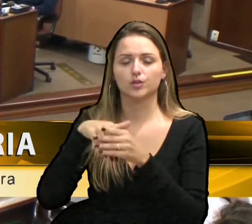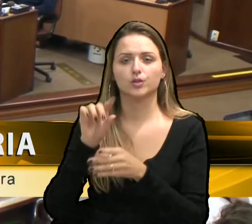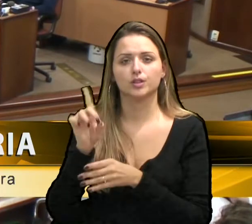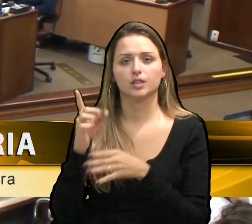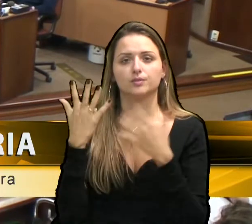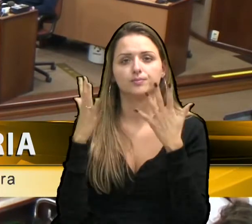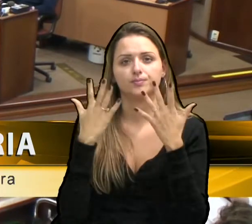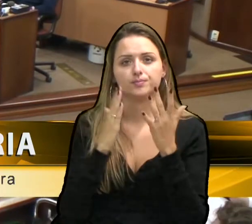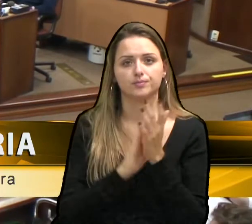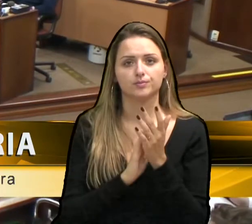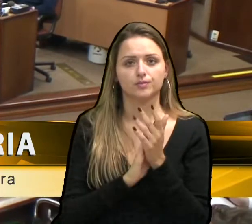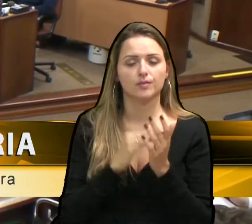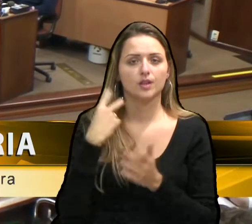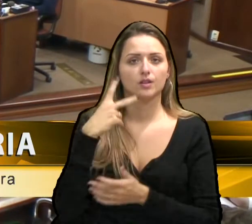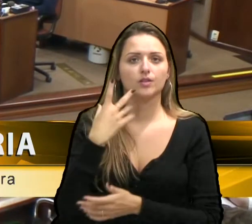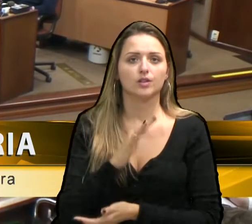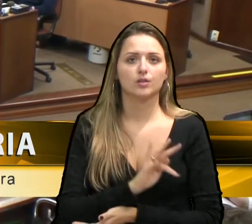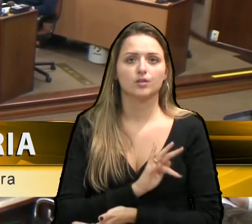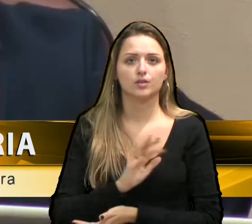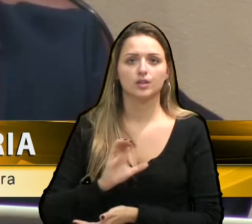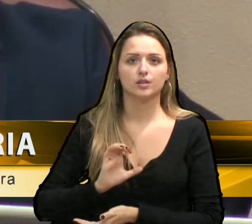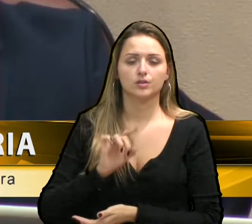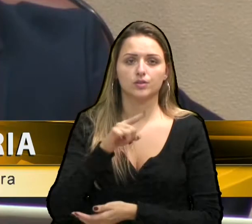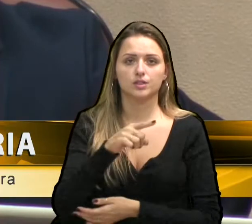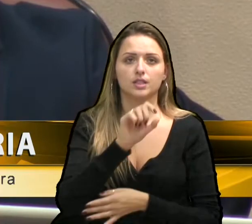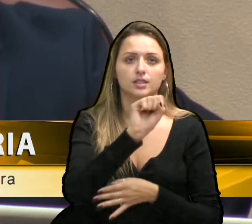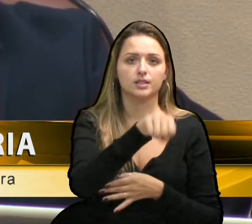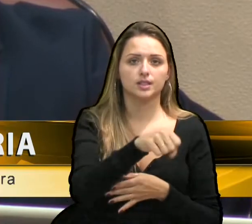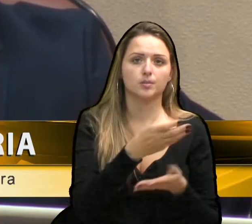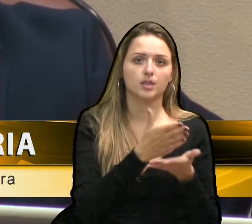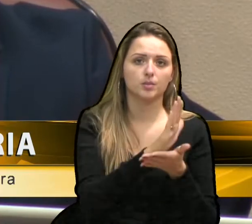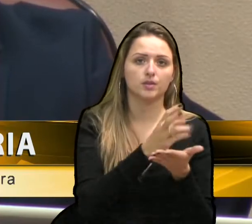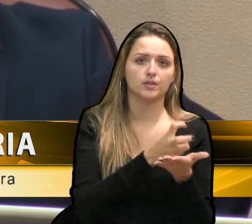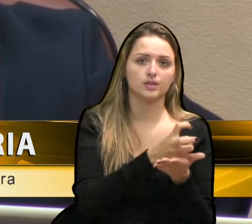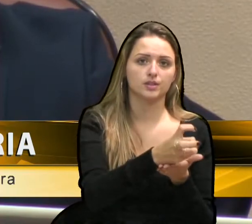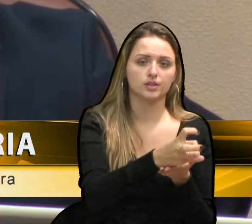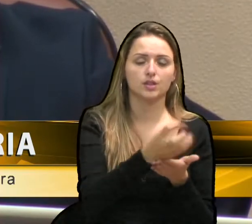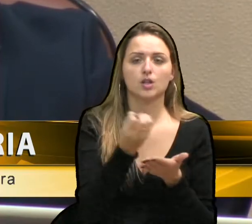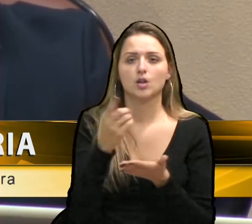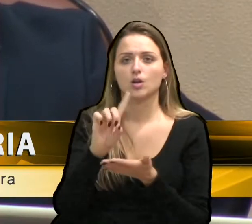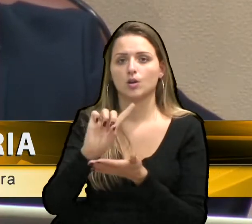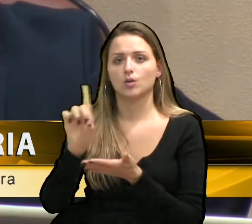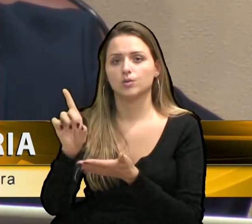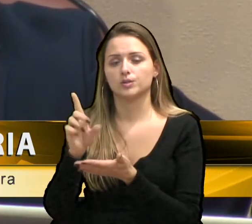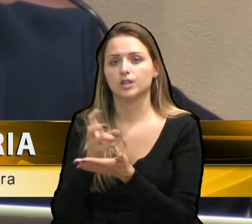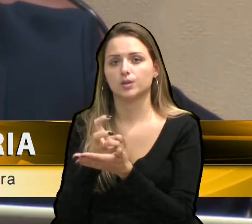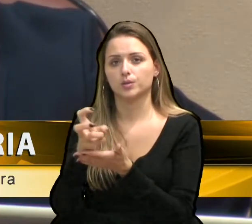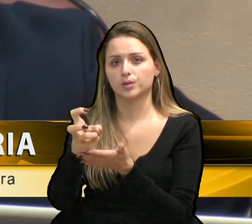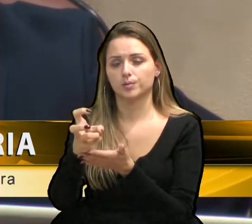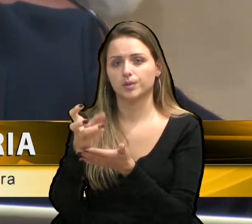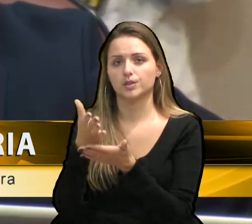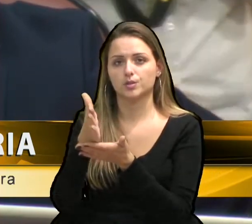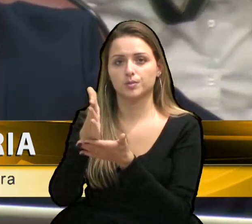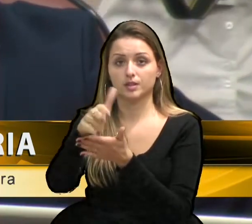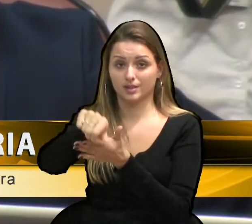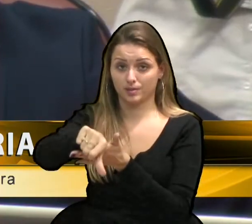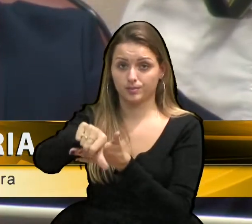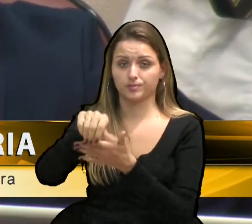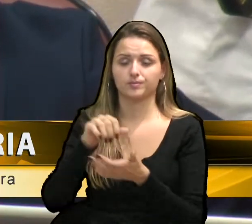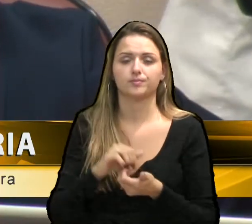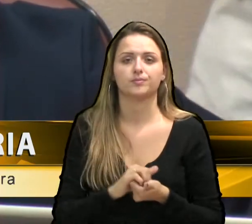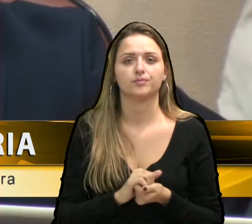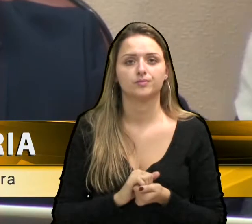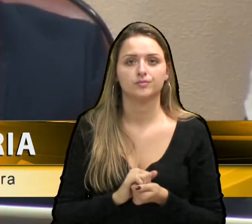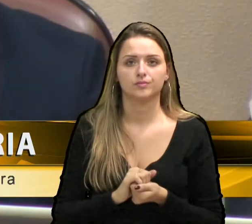votou não. Vereador Flávio Cassina, o senhor vota sim pela procedência da infração e cassação do denunciado ou não pela improcedência da infração